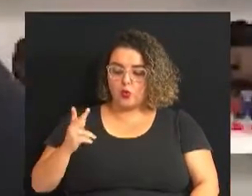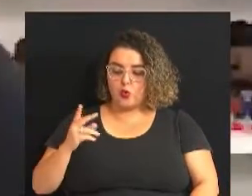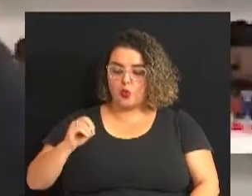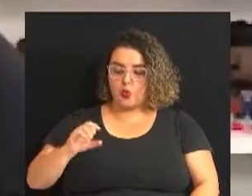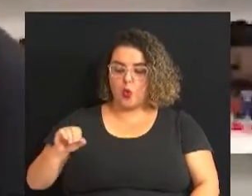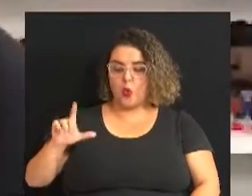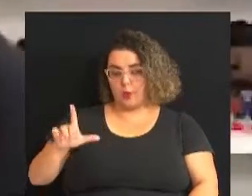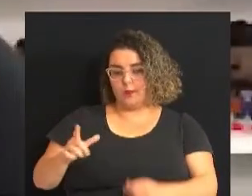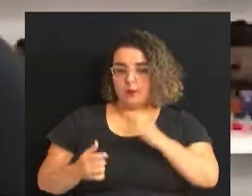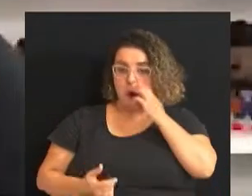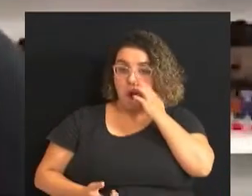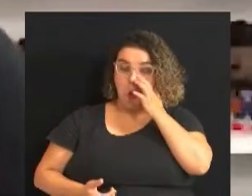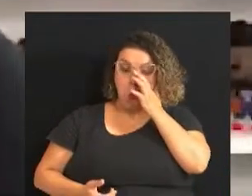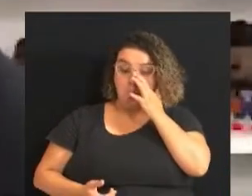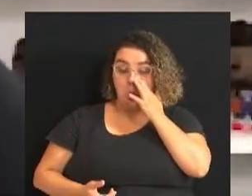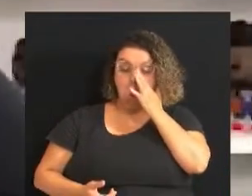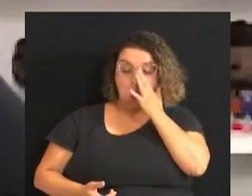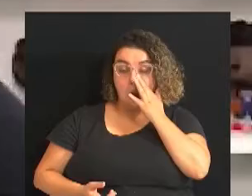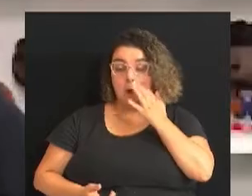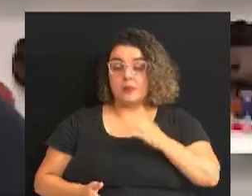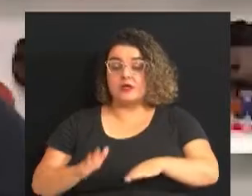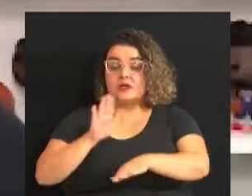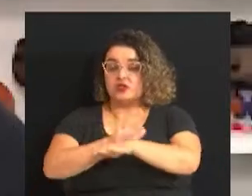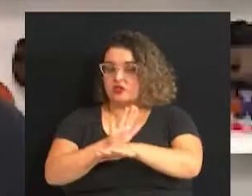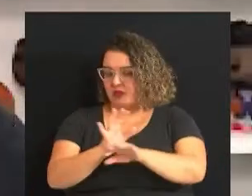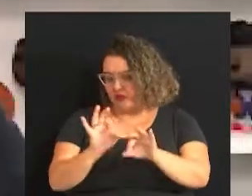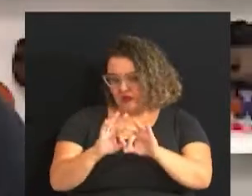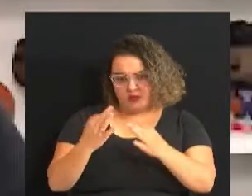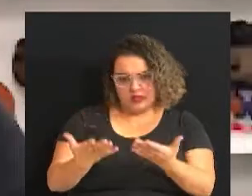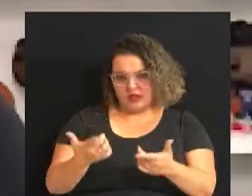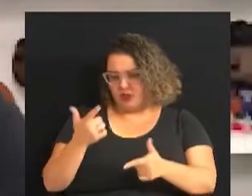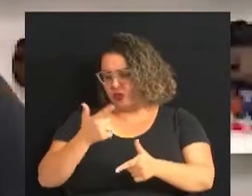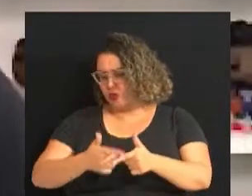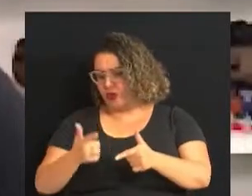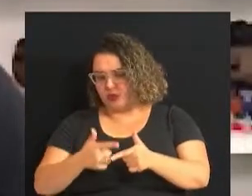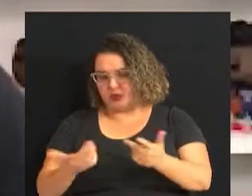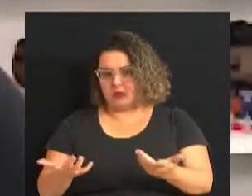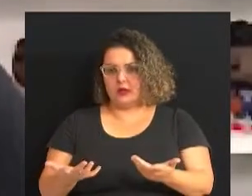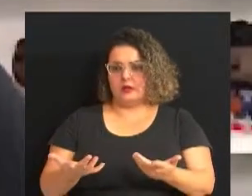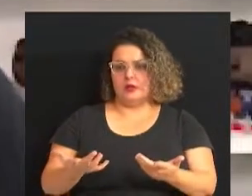cara por necessidade de ajudar a família com problemas, né?